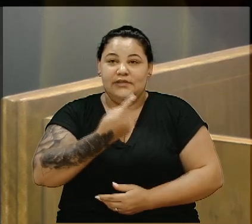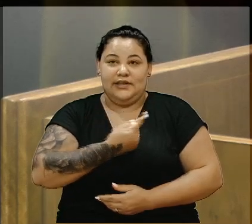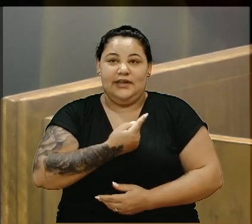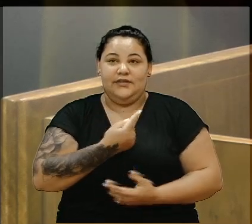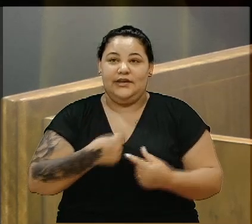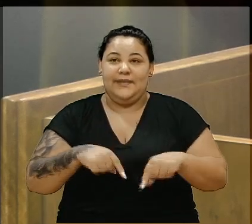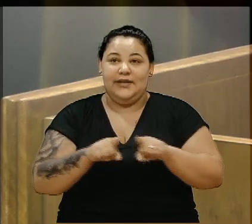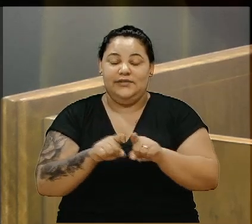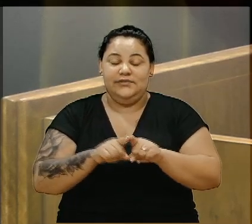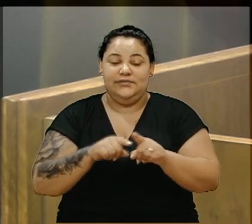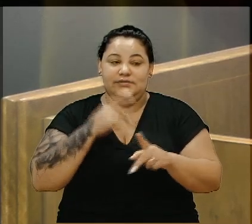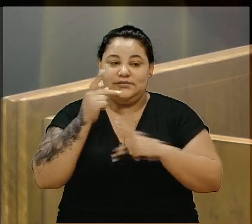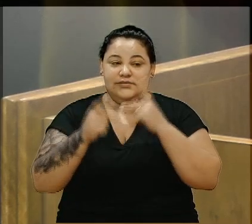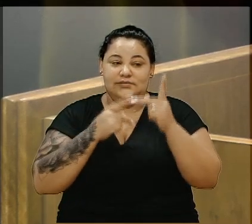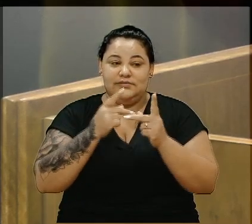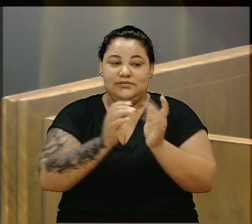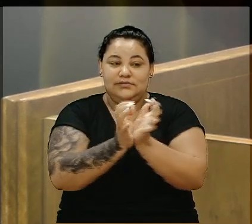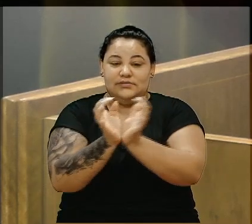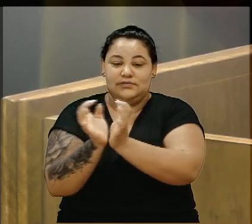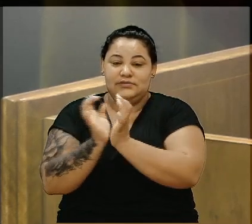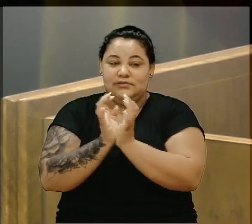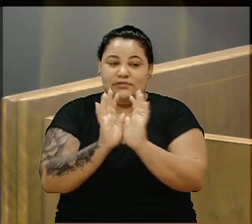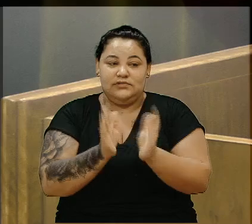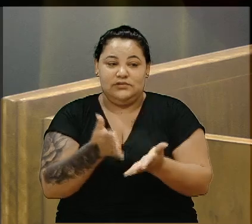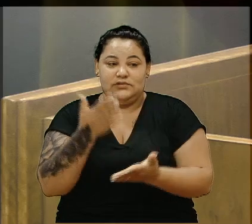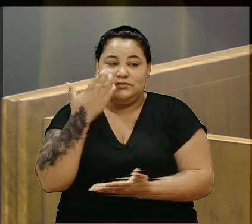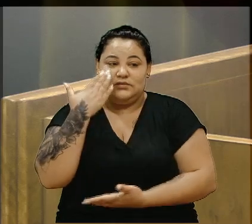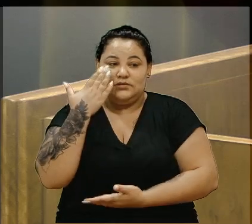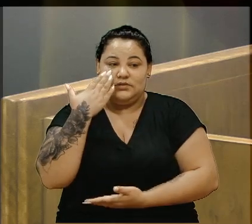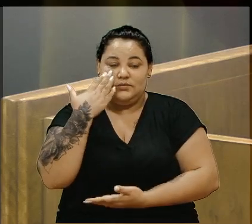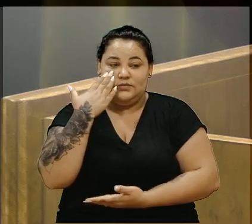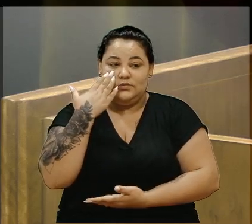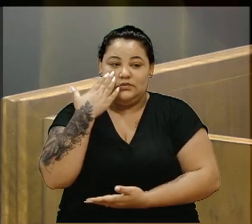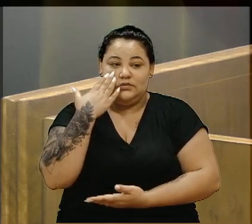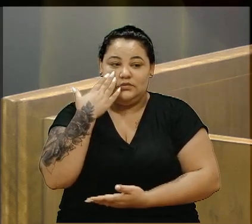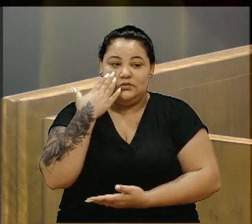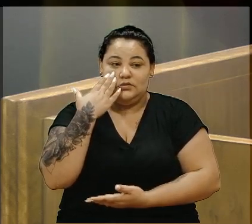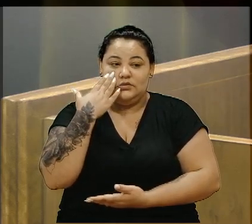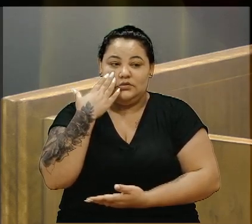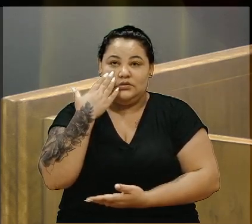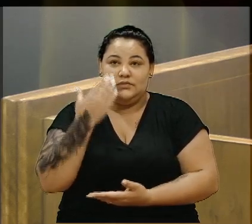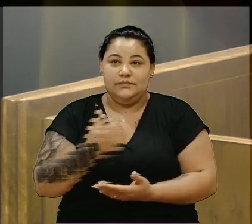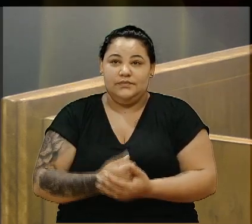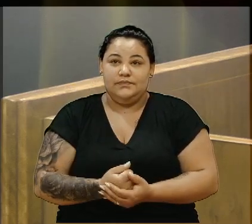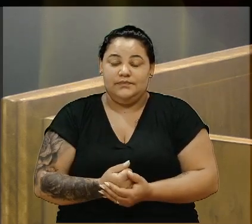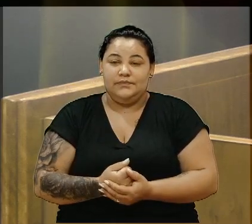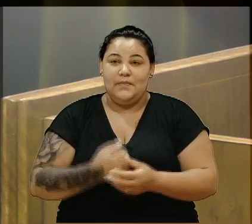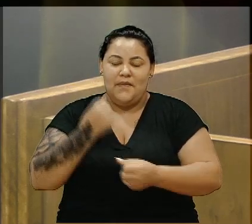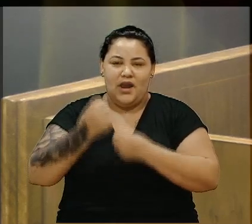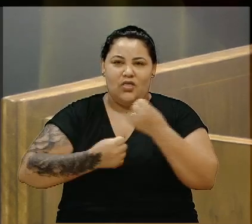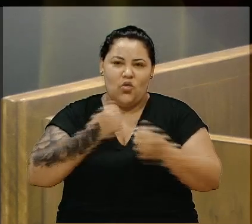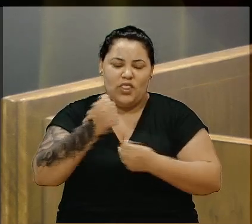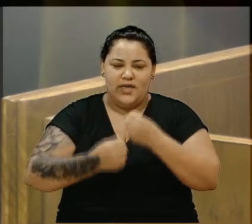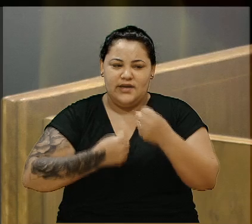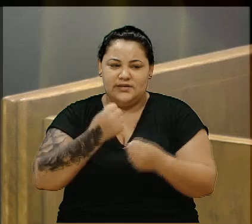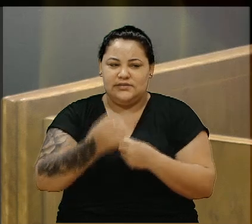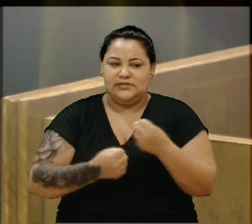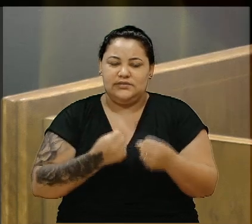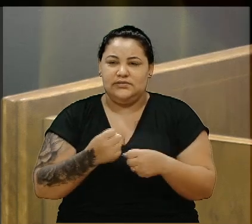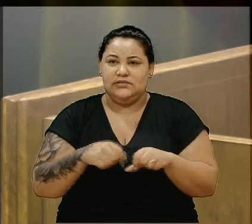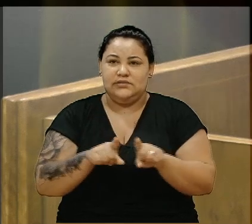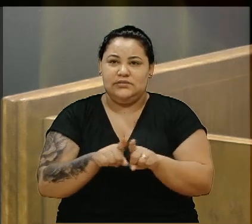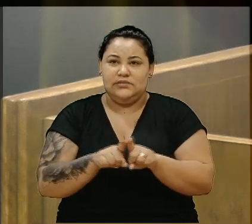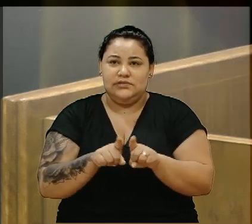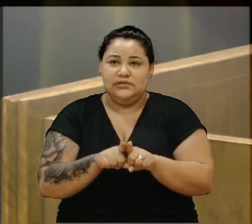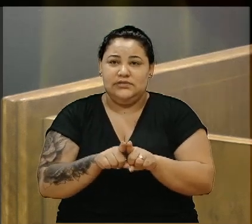porque os colegas sabem que eu sou uma pessoa que gosto muito da corrida, não sou uma maratonista, nem meia ainda, né?